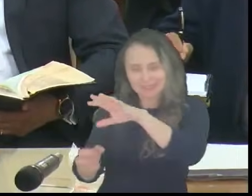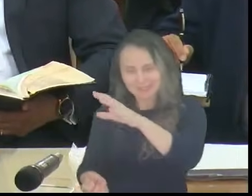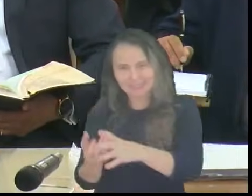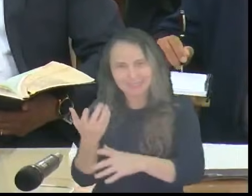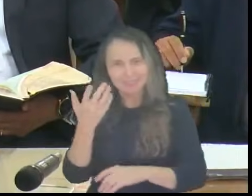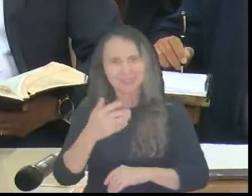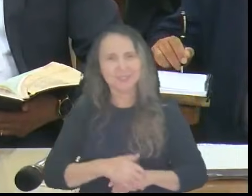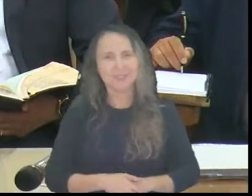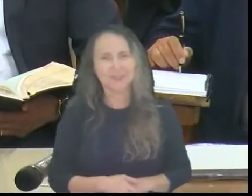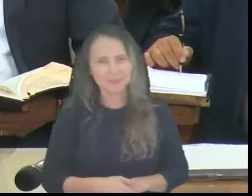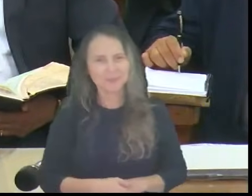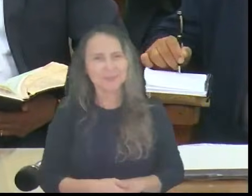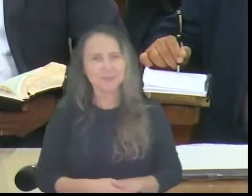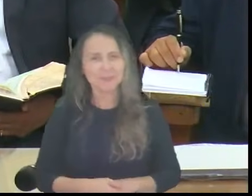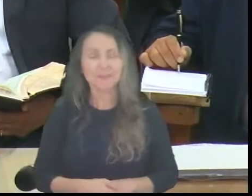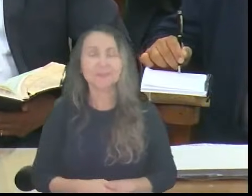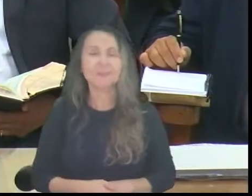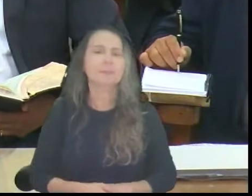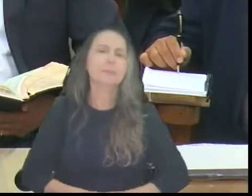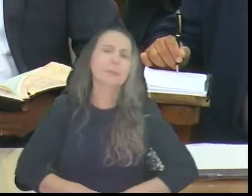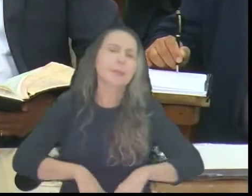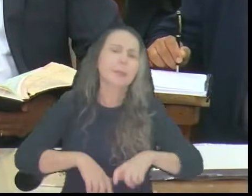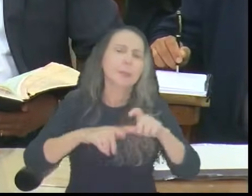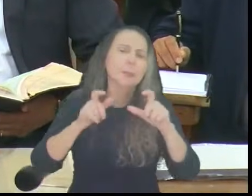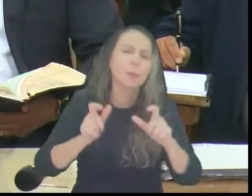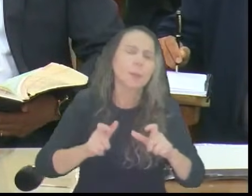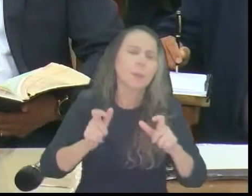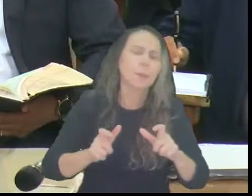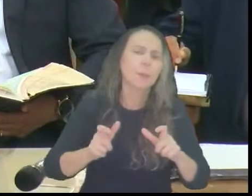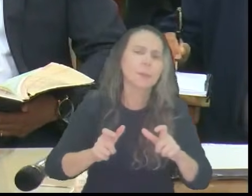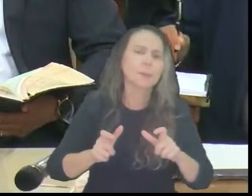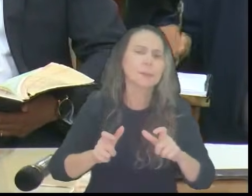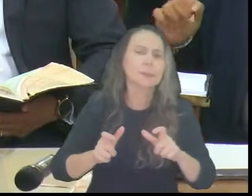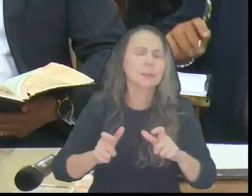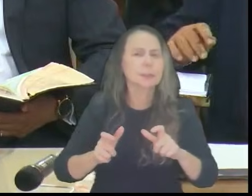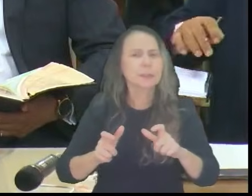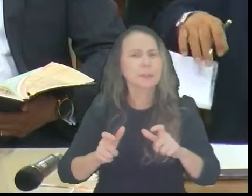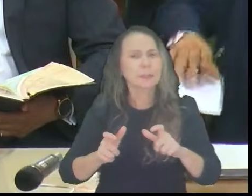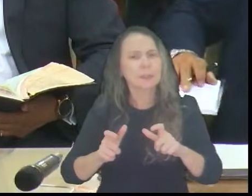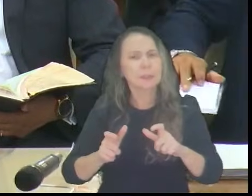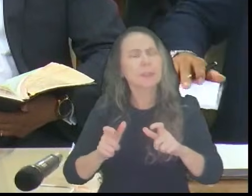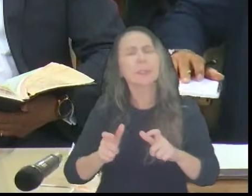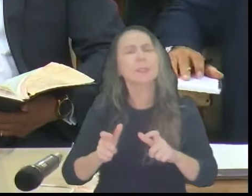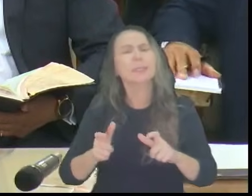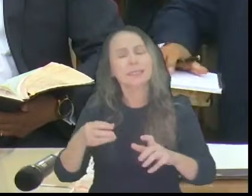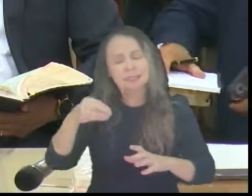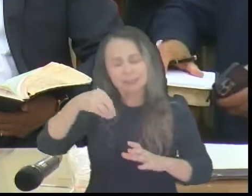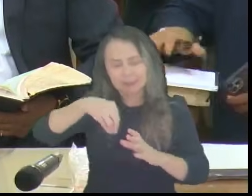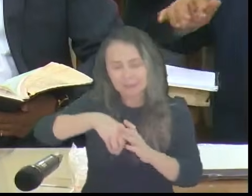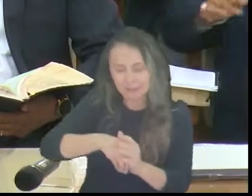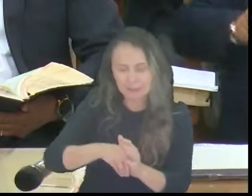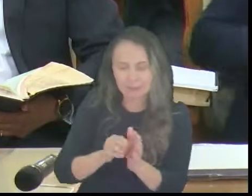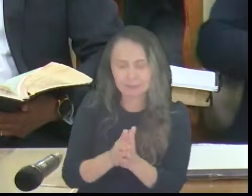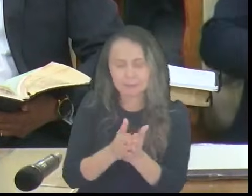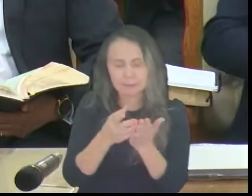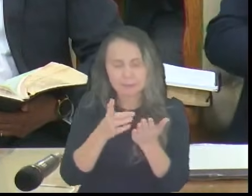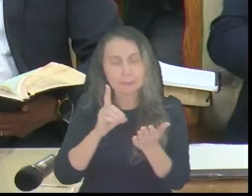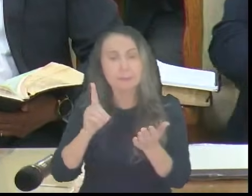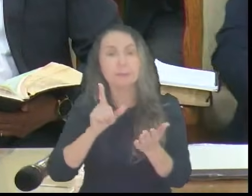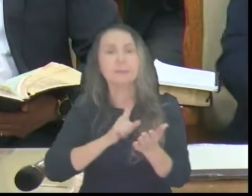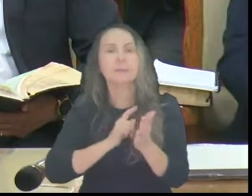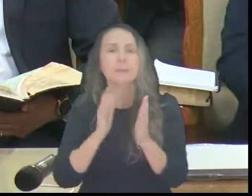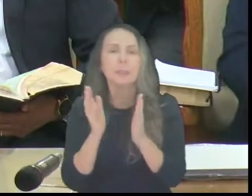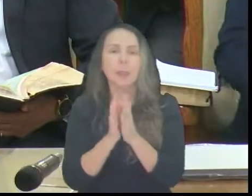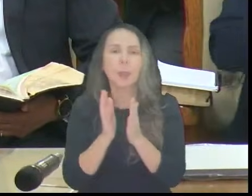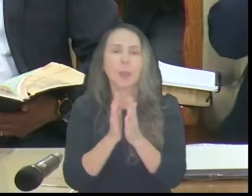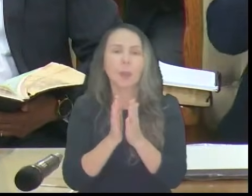Eu desafio na Bíblia onde é que tem uma oração aos mortos. Eu desafio na Bíblia onde é que tem uma oração